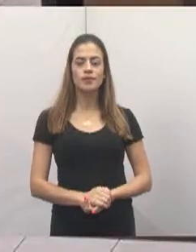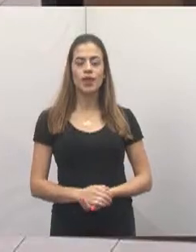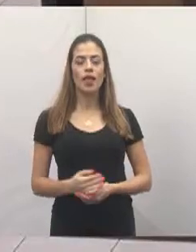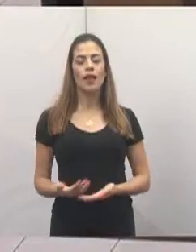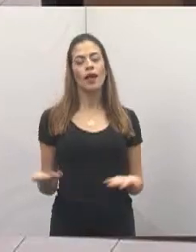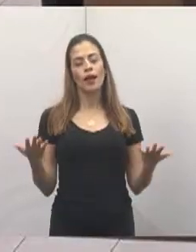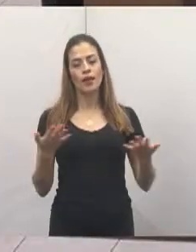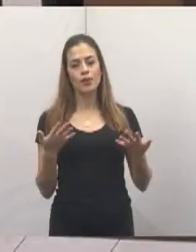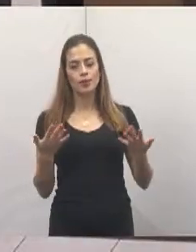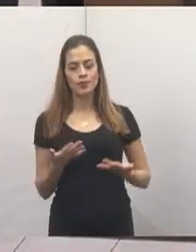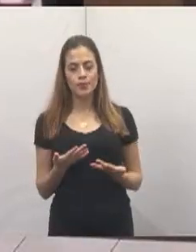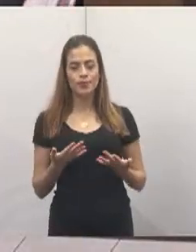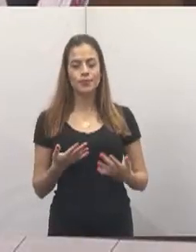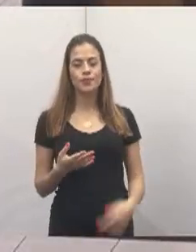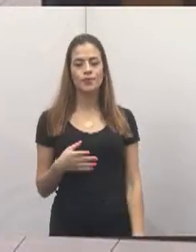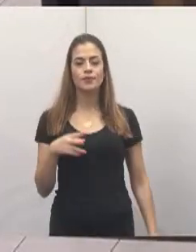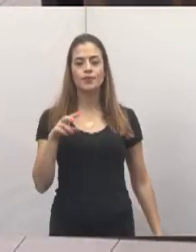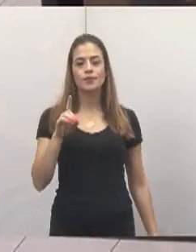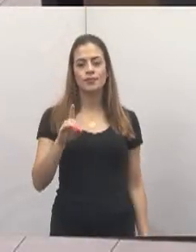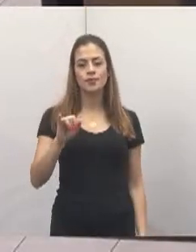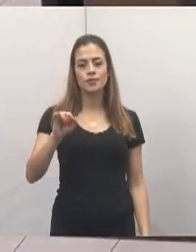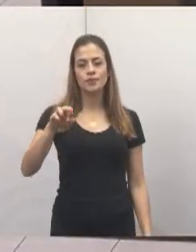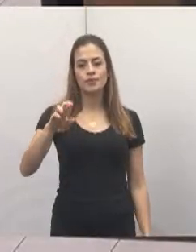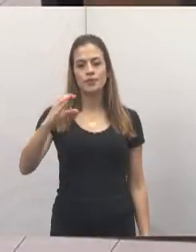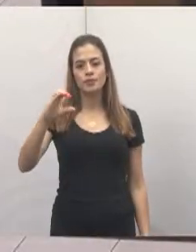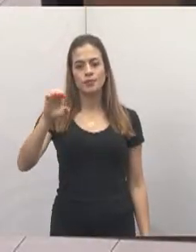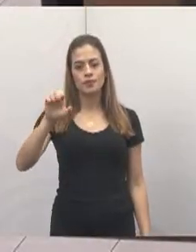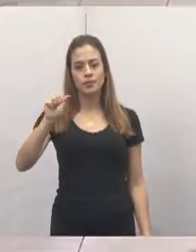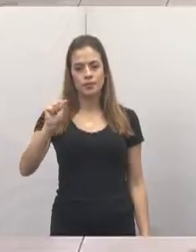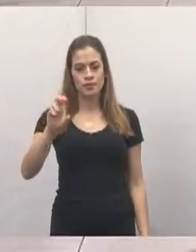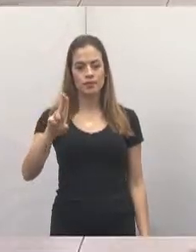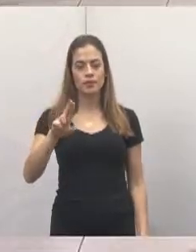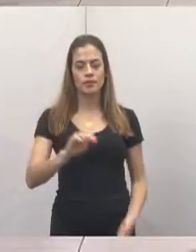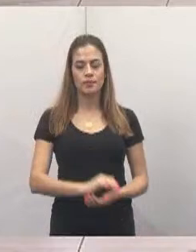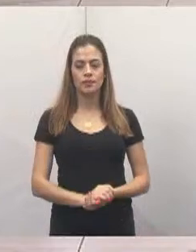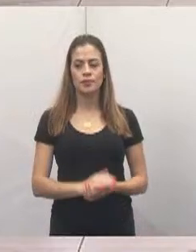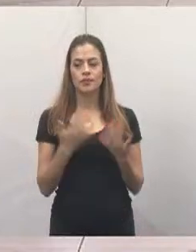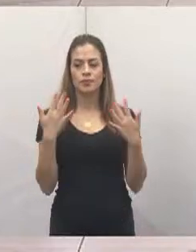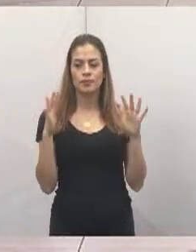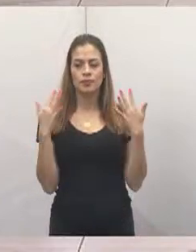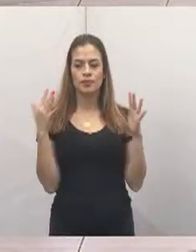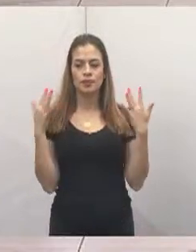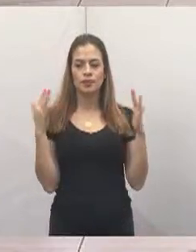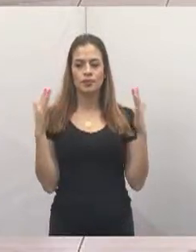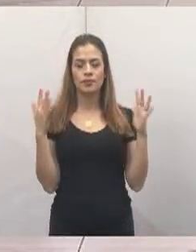Convidamos agora, senhoras e senhores, doutor Dirceu Macarenhas.